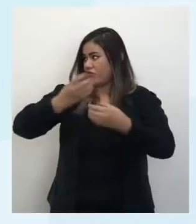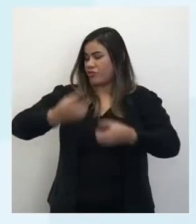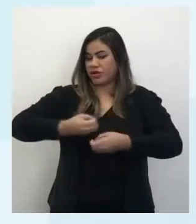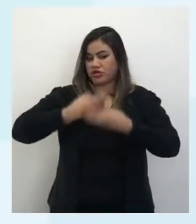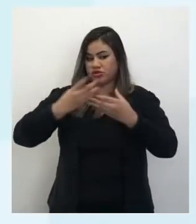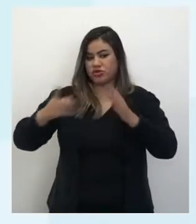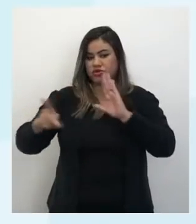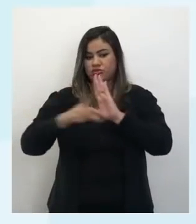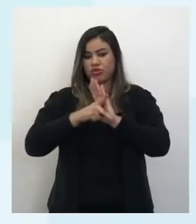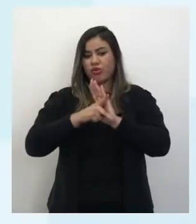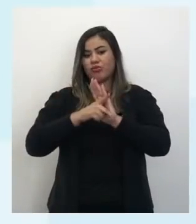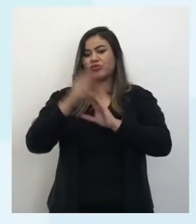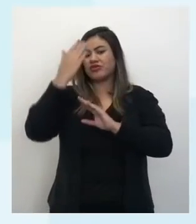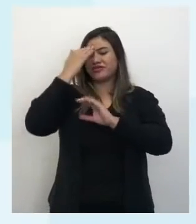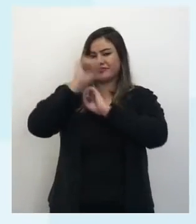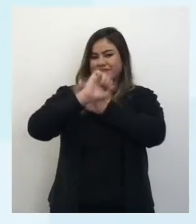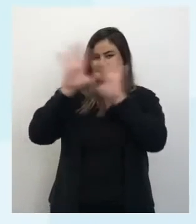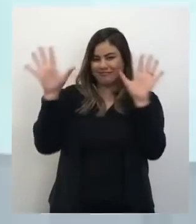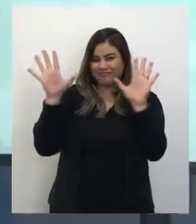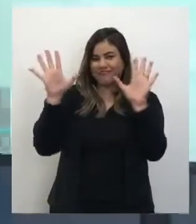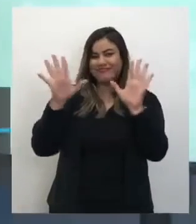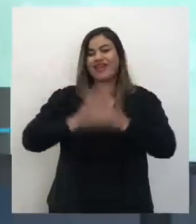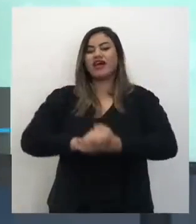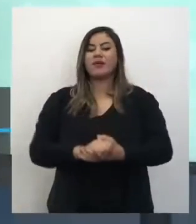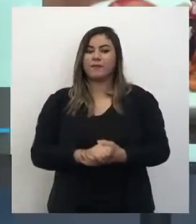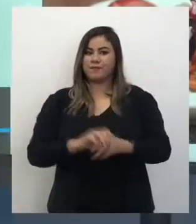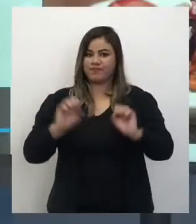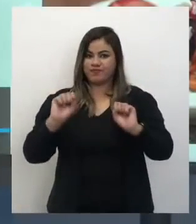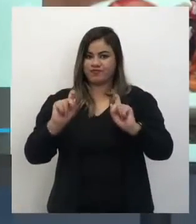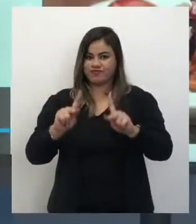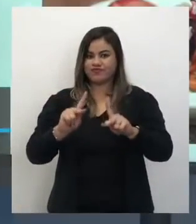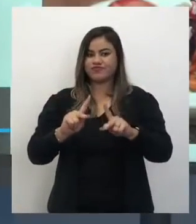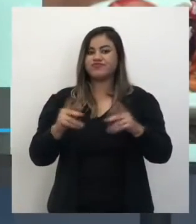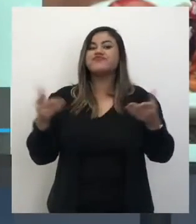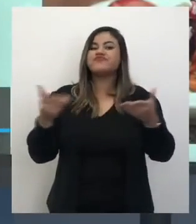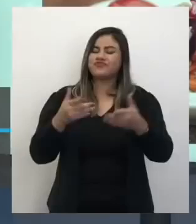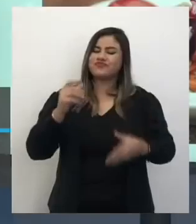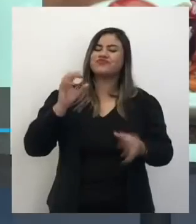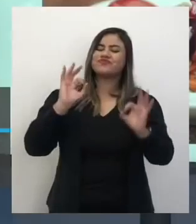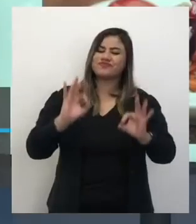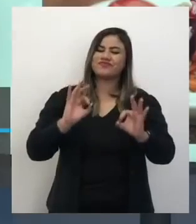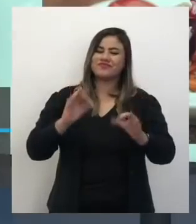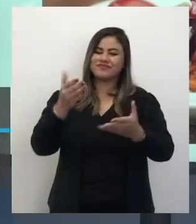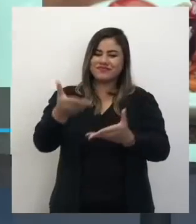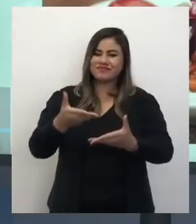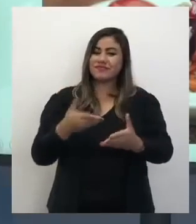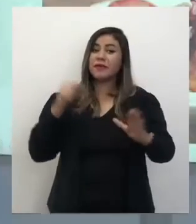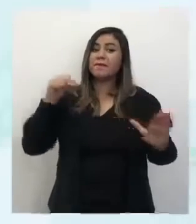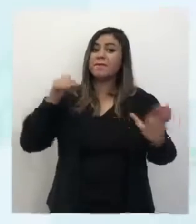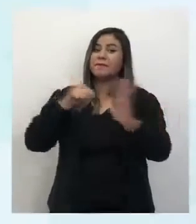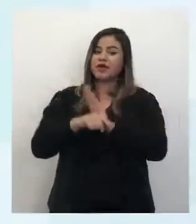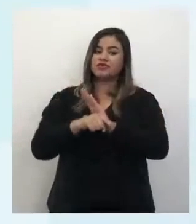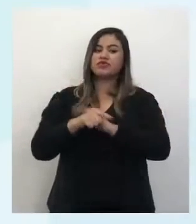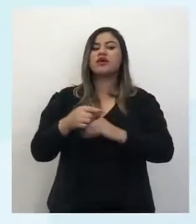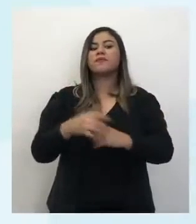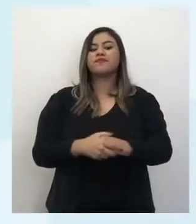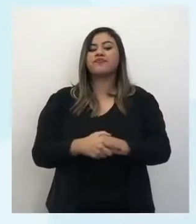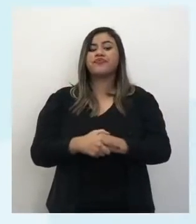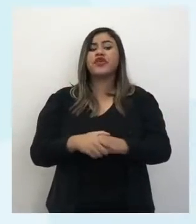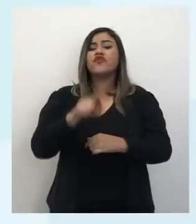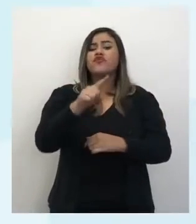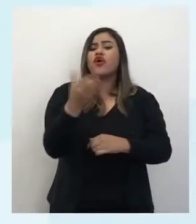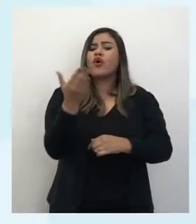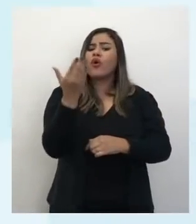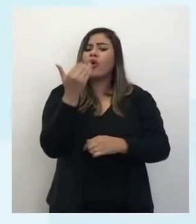informações para possibilitar a compreensão. Ok? Agora sim, acolhida. Para você,